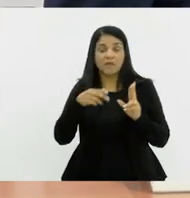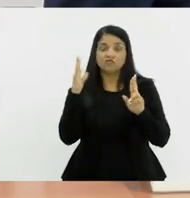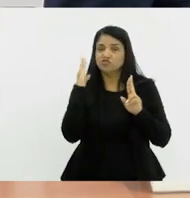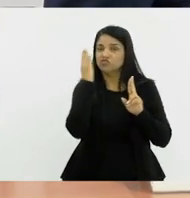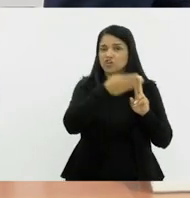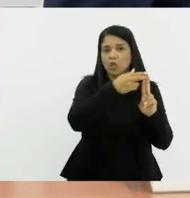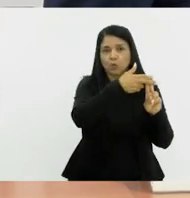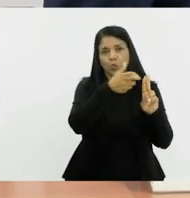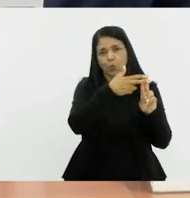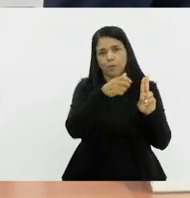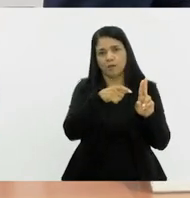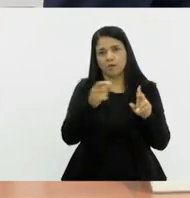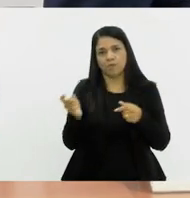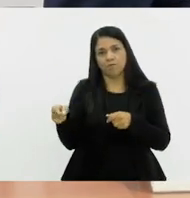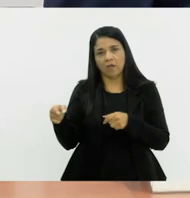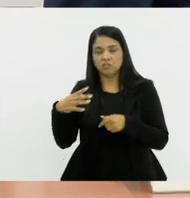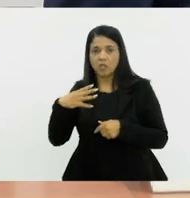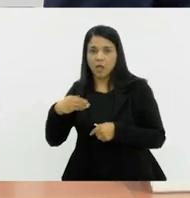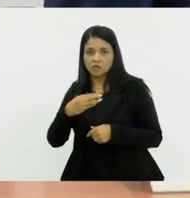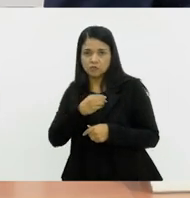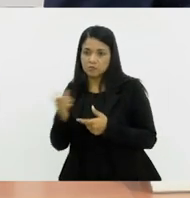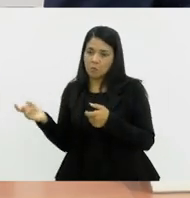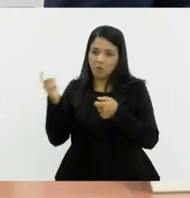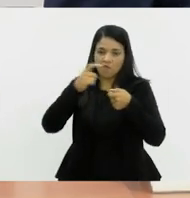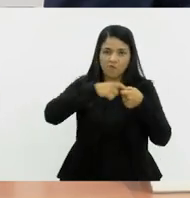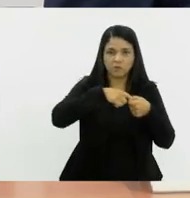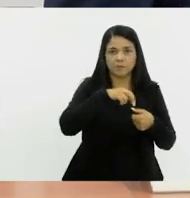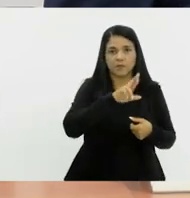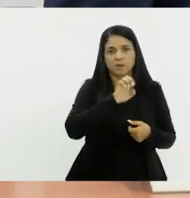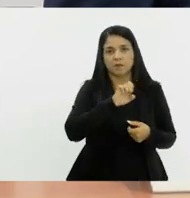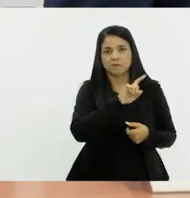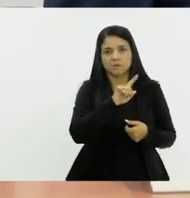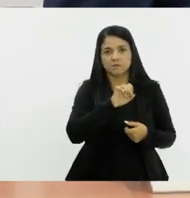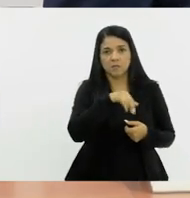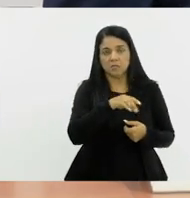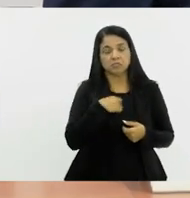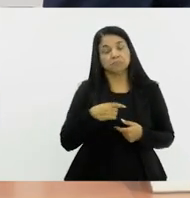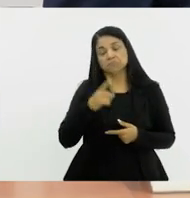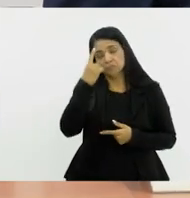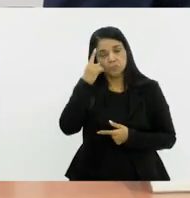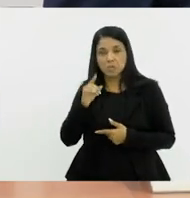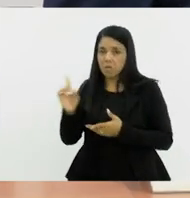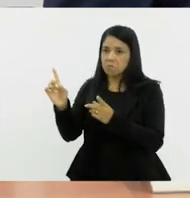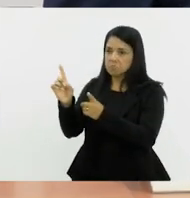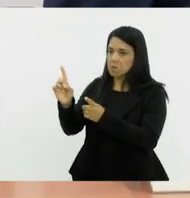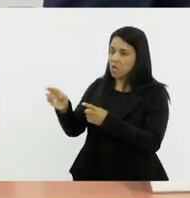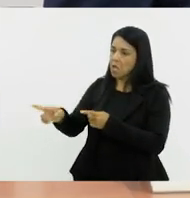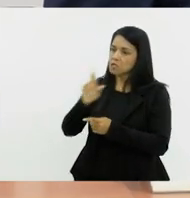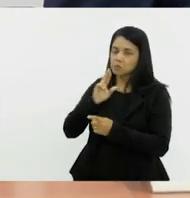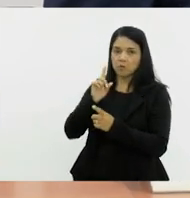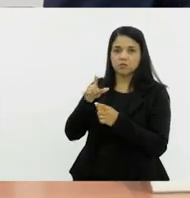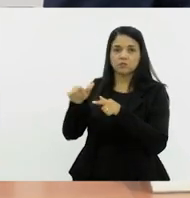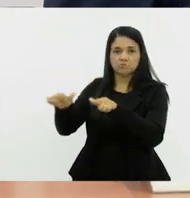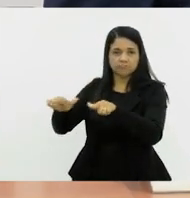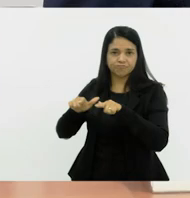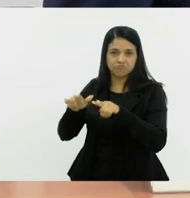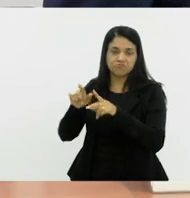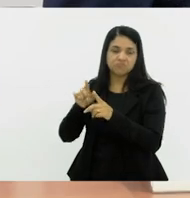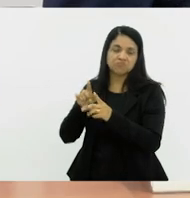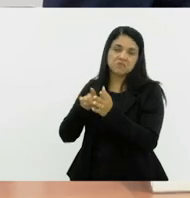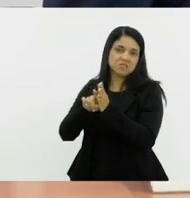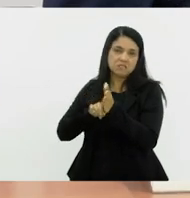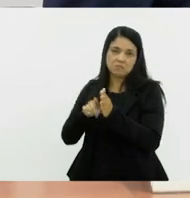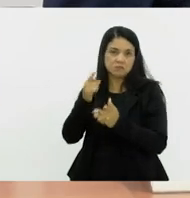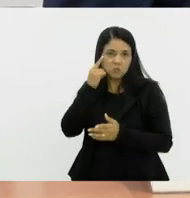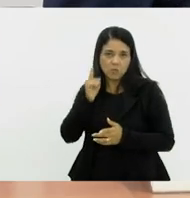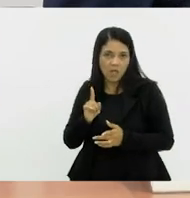e volta para Resende, sem saber também o resultado, se é tuberculose ou não. Né? E aí, quem sabe, pode chegar à conclusão